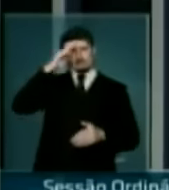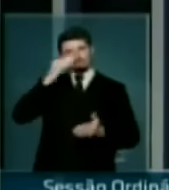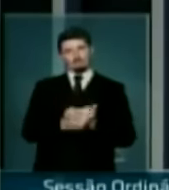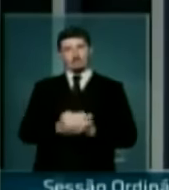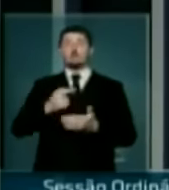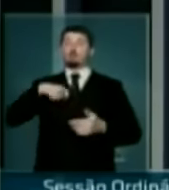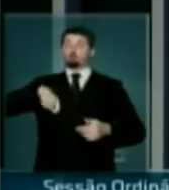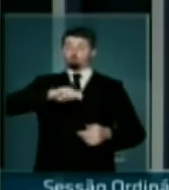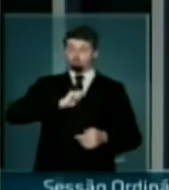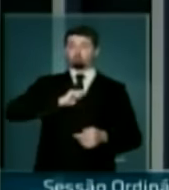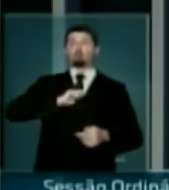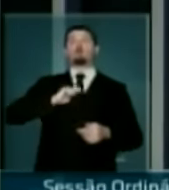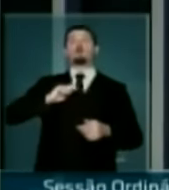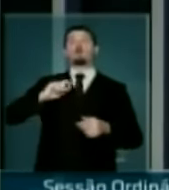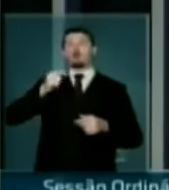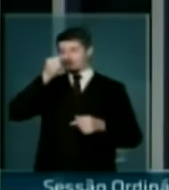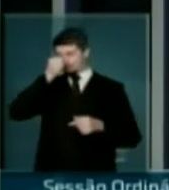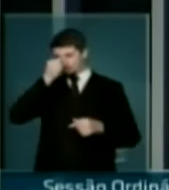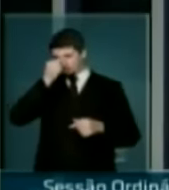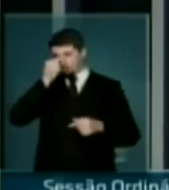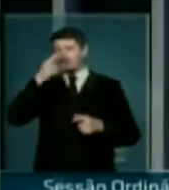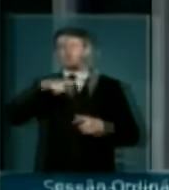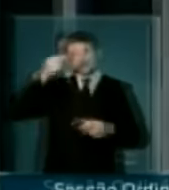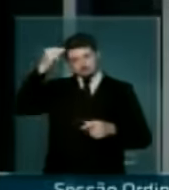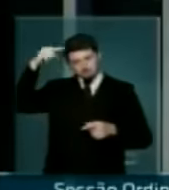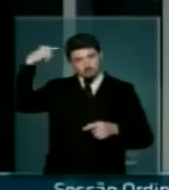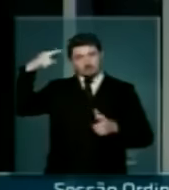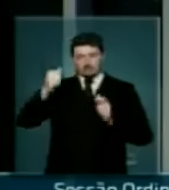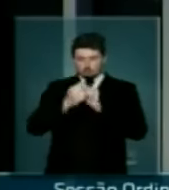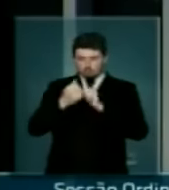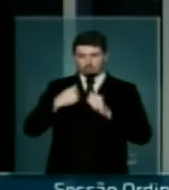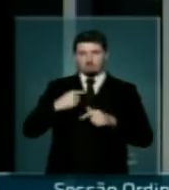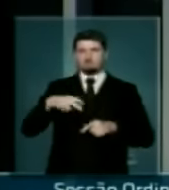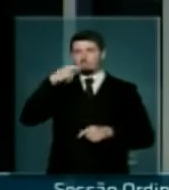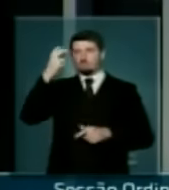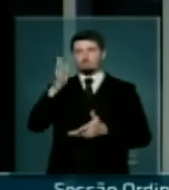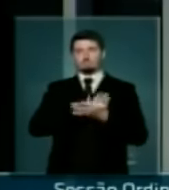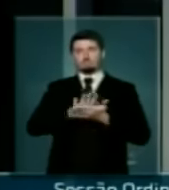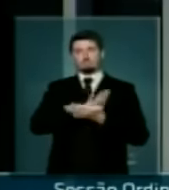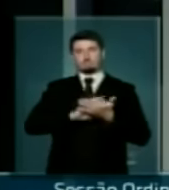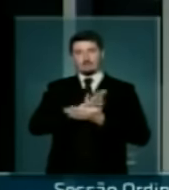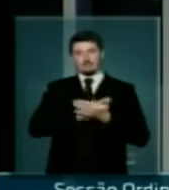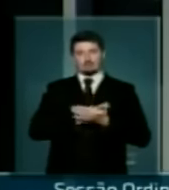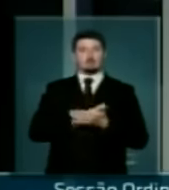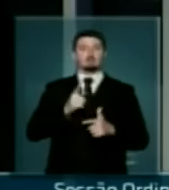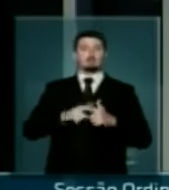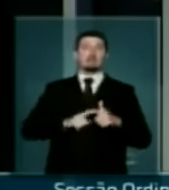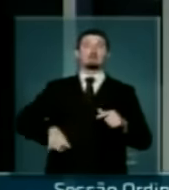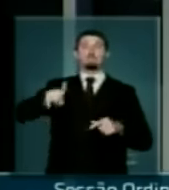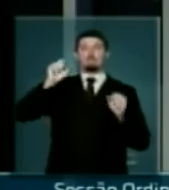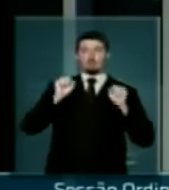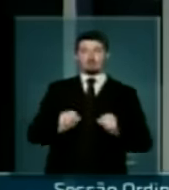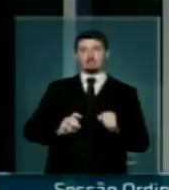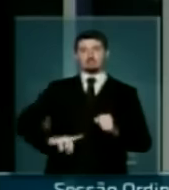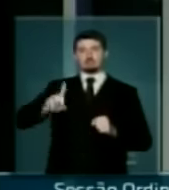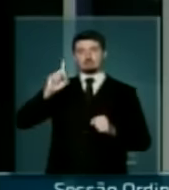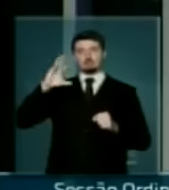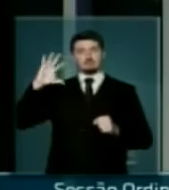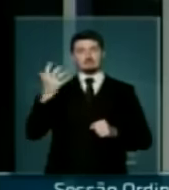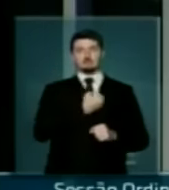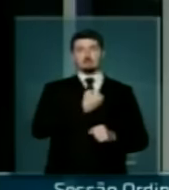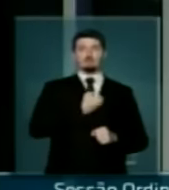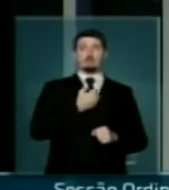sou um evangélico, sou um cristão, cheio do Espírito Santo. Não me envergonho do Evangelho de Cristo, porque ele é o poder de Deus para a